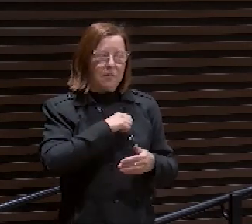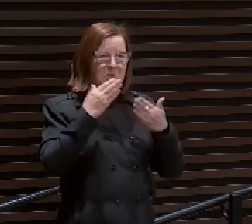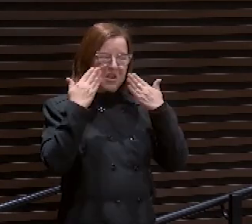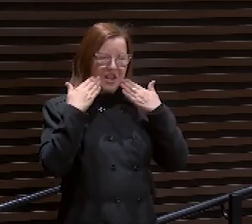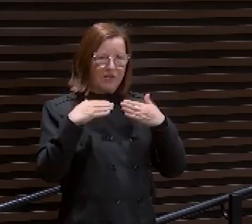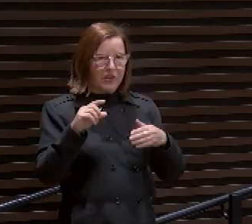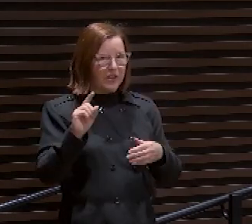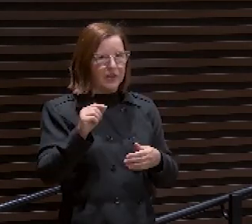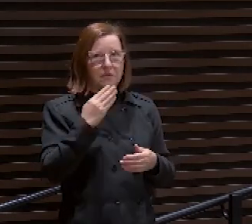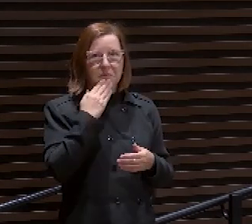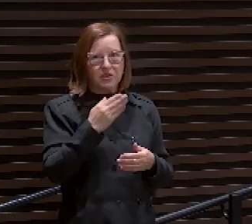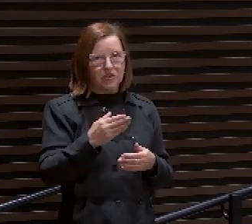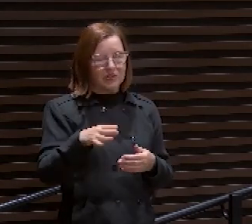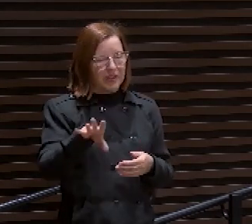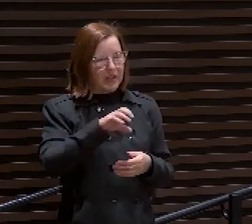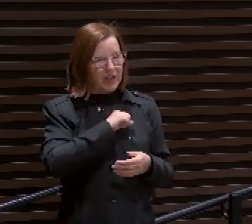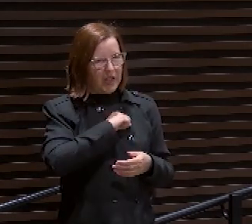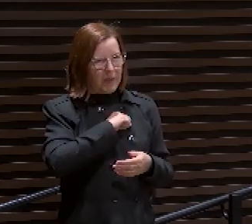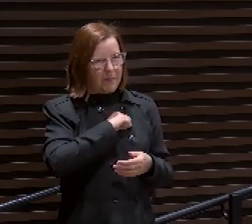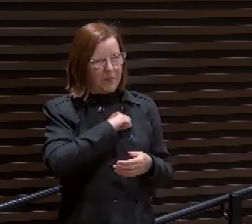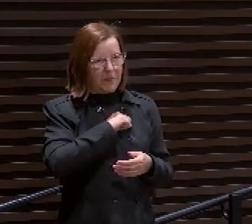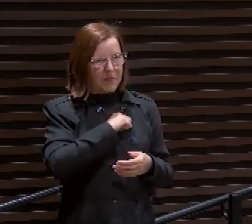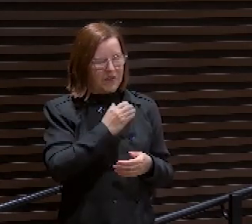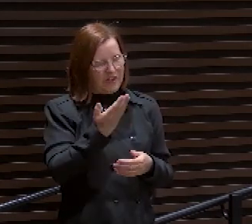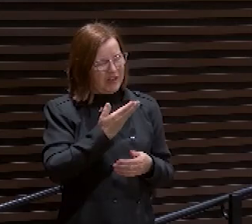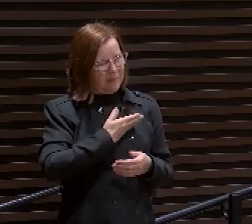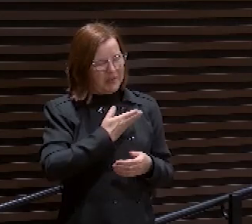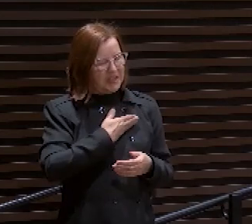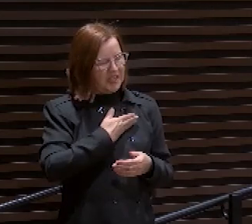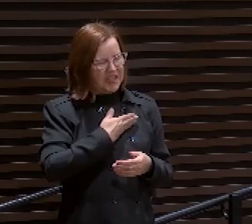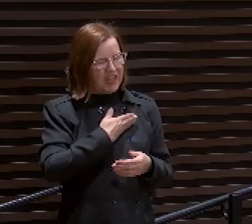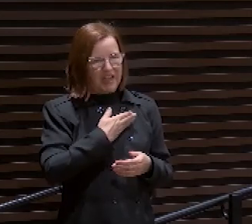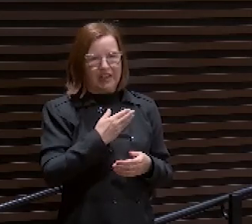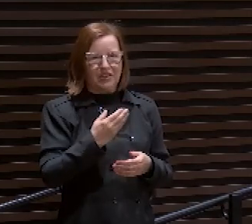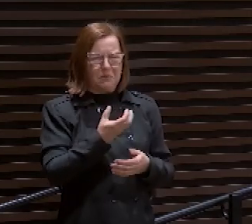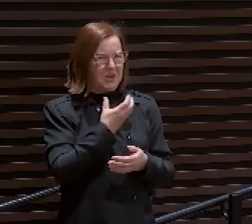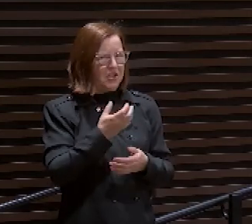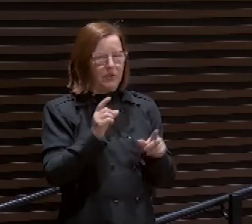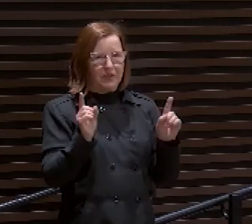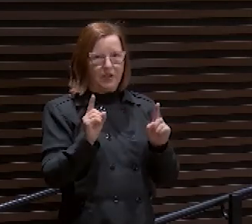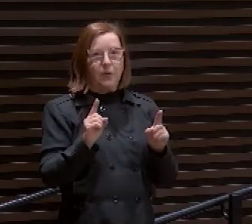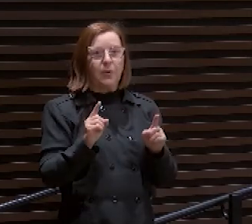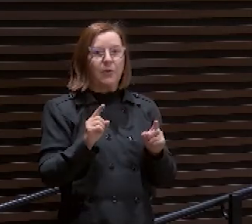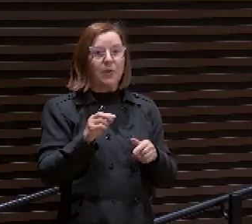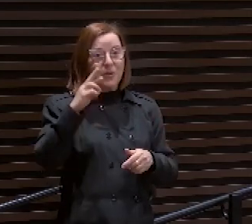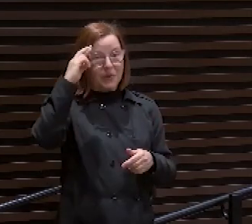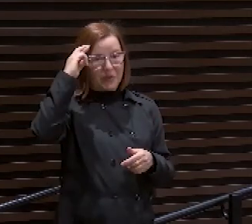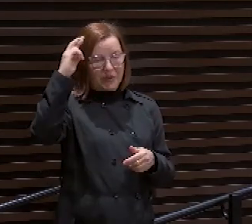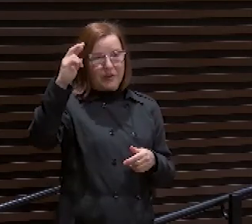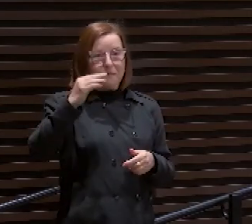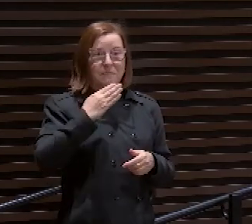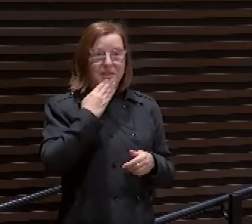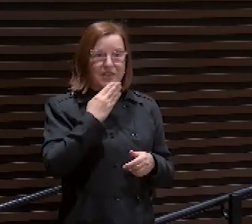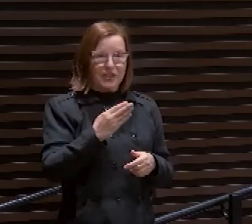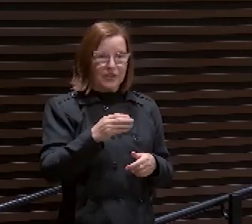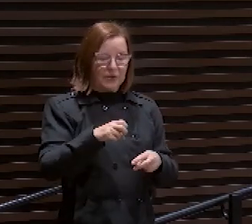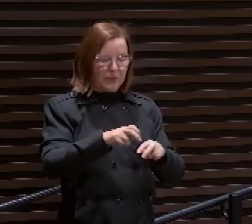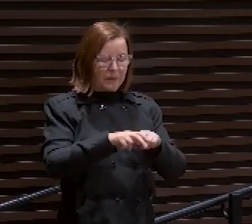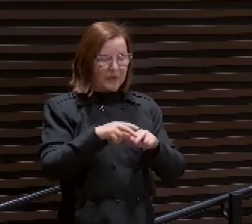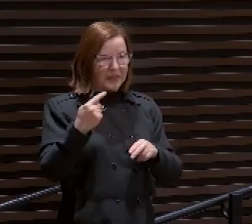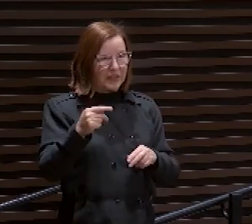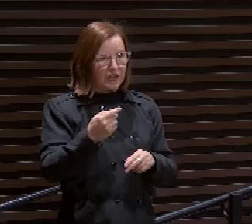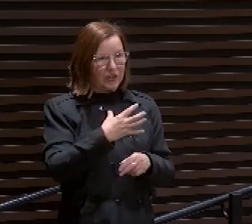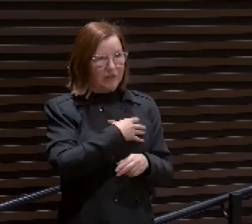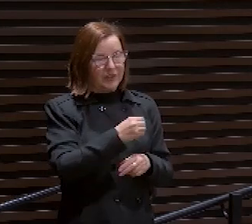também não está pedindo o amor filia, que é o amor de amizade. Mas o Senhor está requerindo dos seus filhos aqui o amor